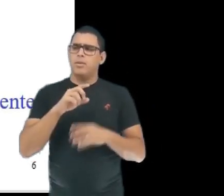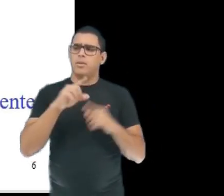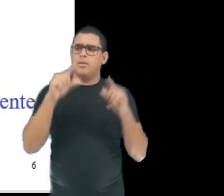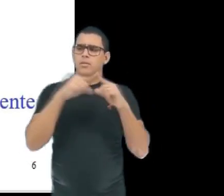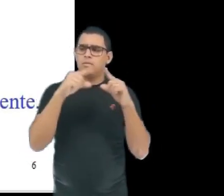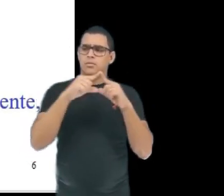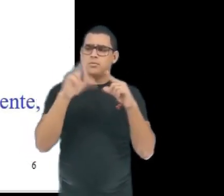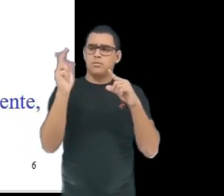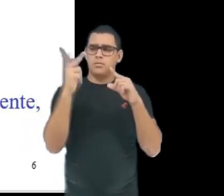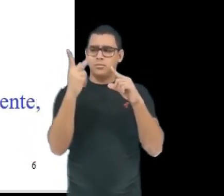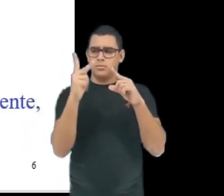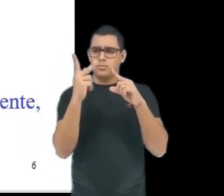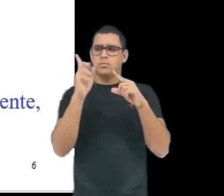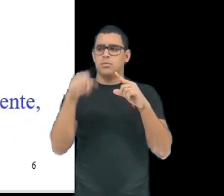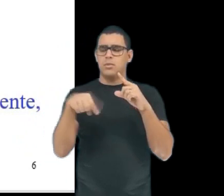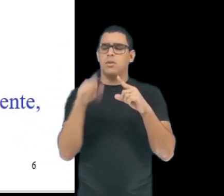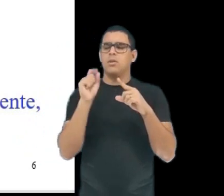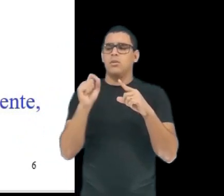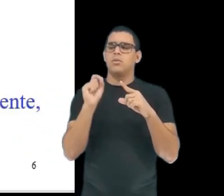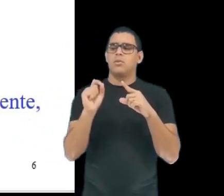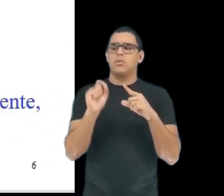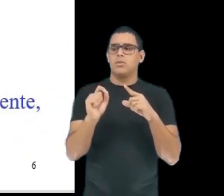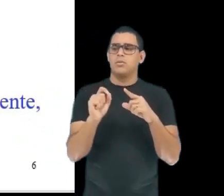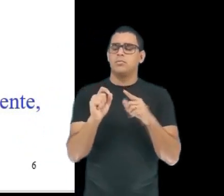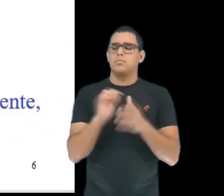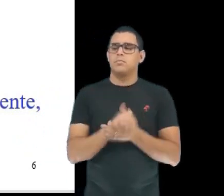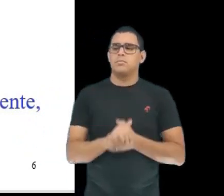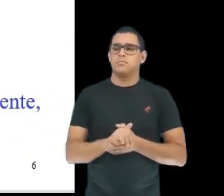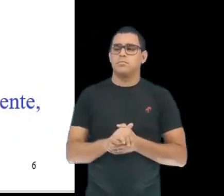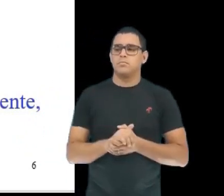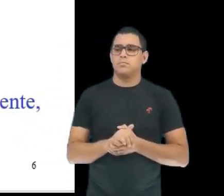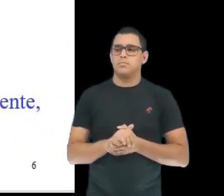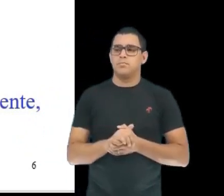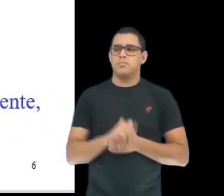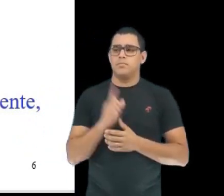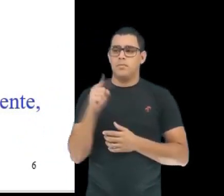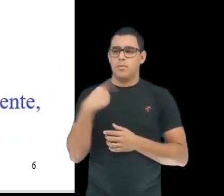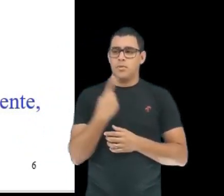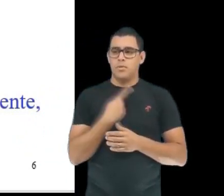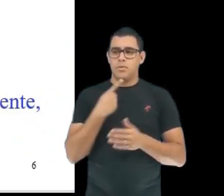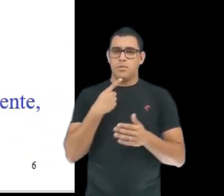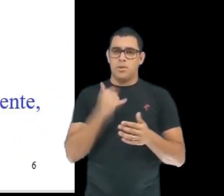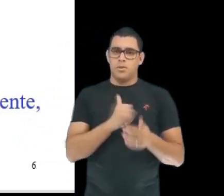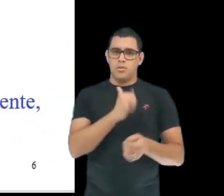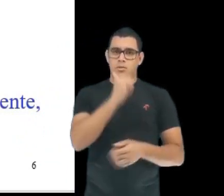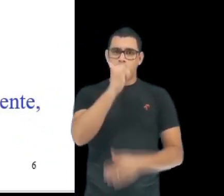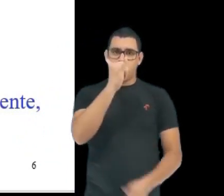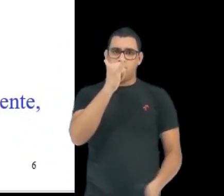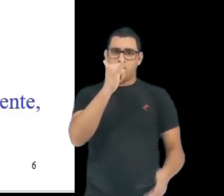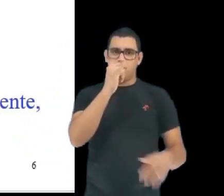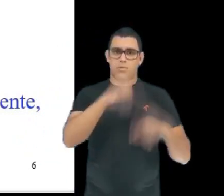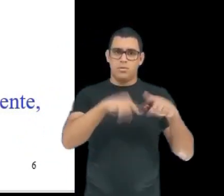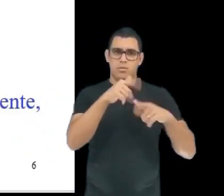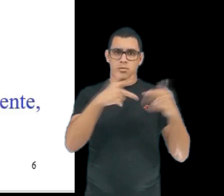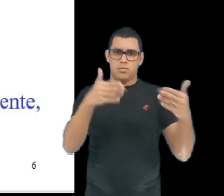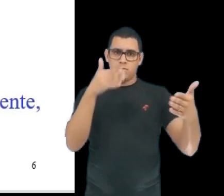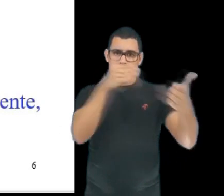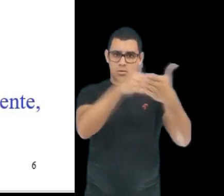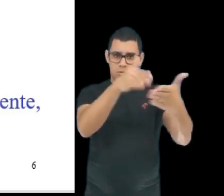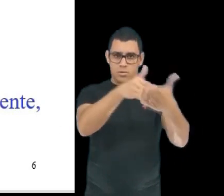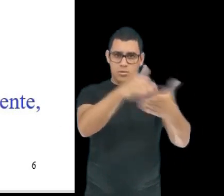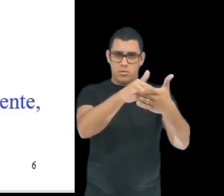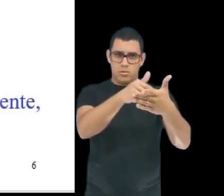nós temos o que vem a ser variação de entalpia. Variação de entalpia nada mais é do que a gente pegar a